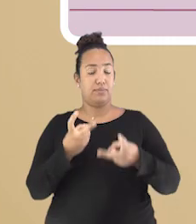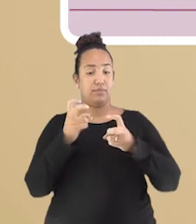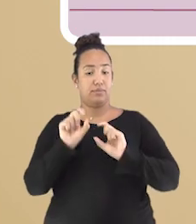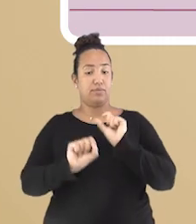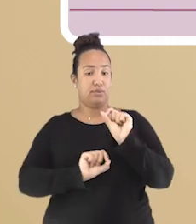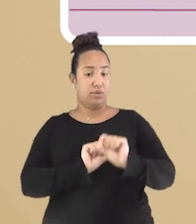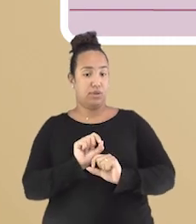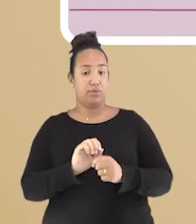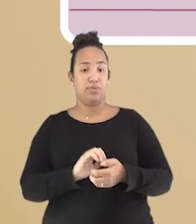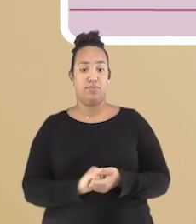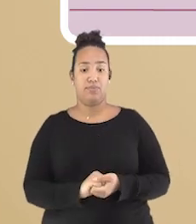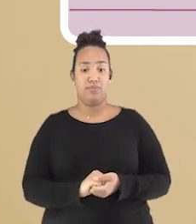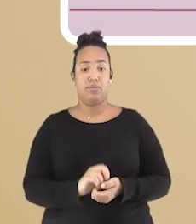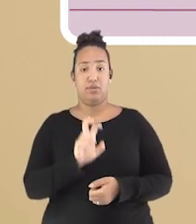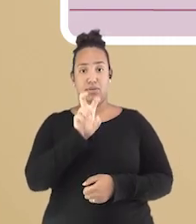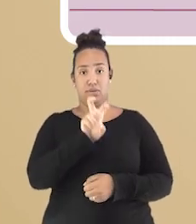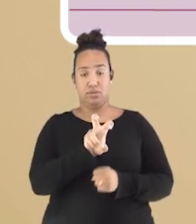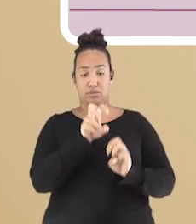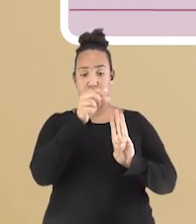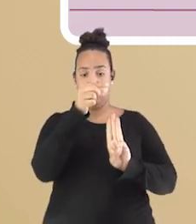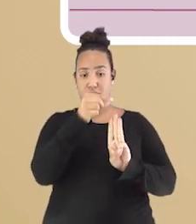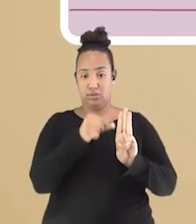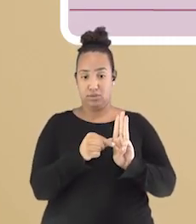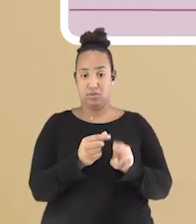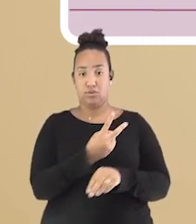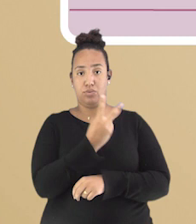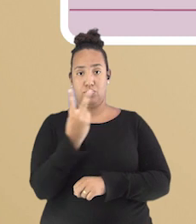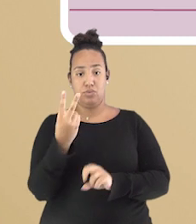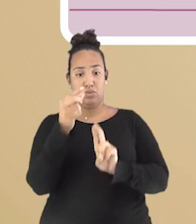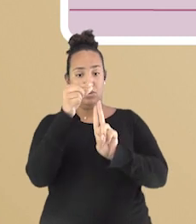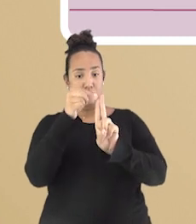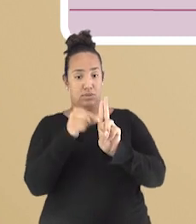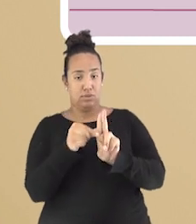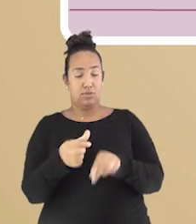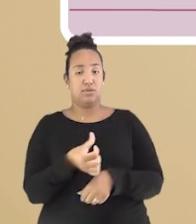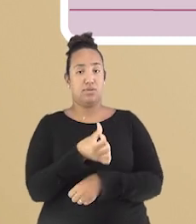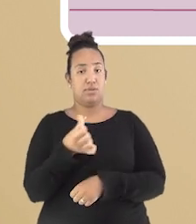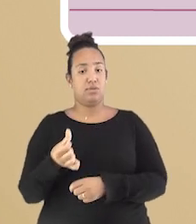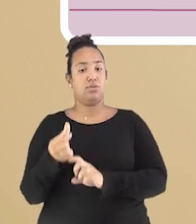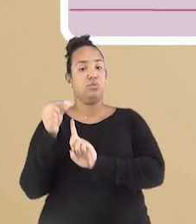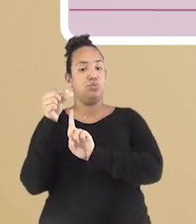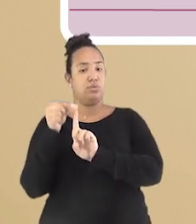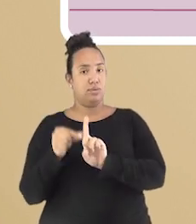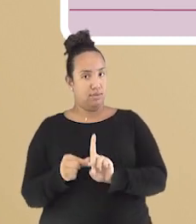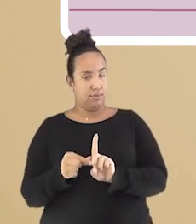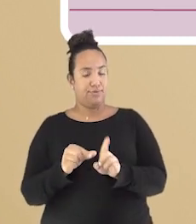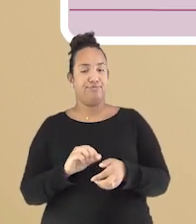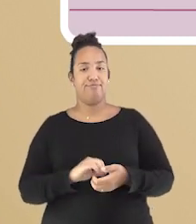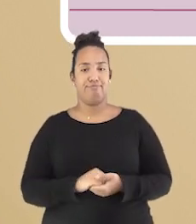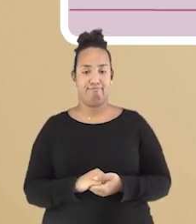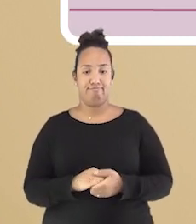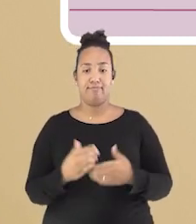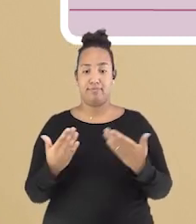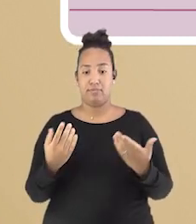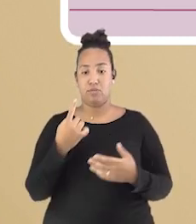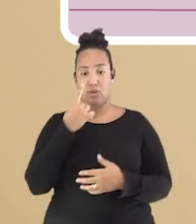por 5 centenas, 2 dezenas e 6 unidades. Por isso, a leitura